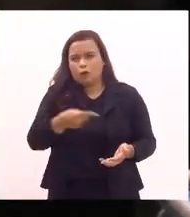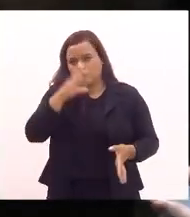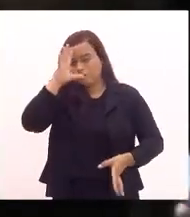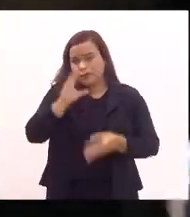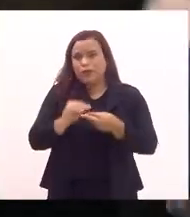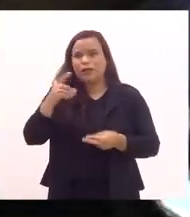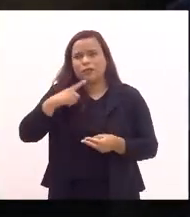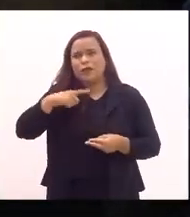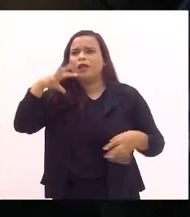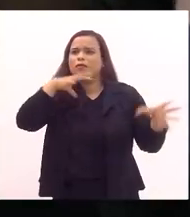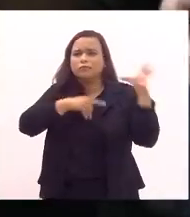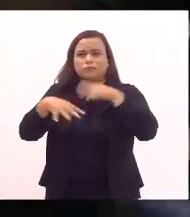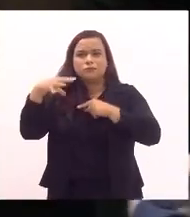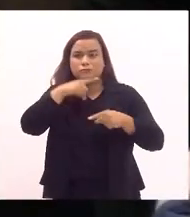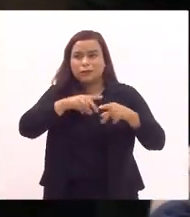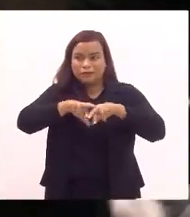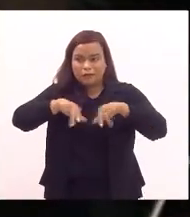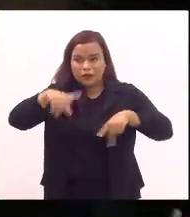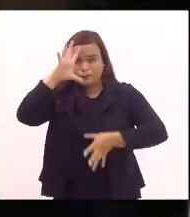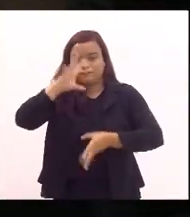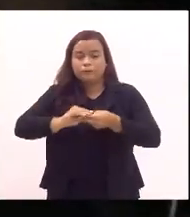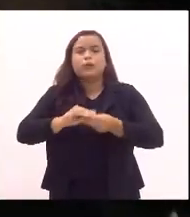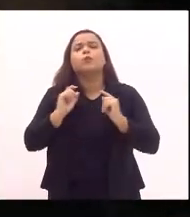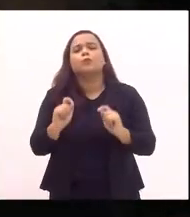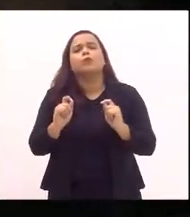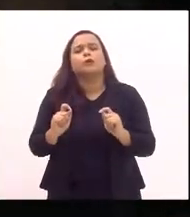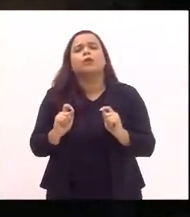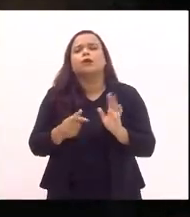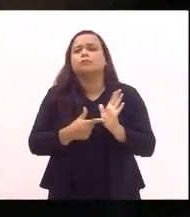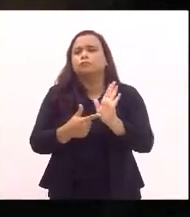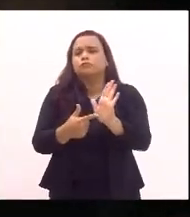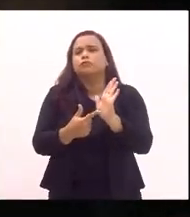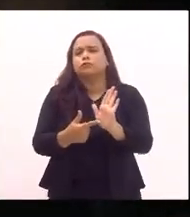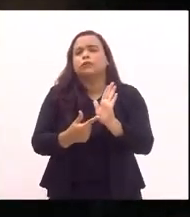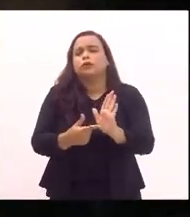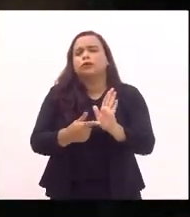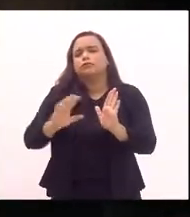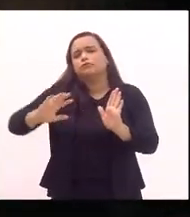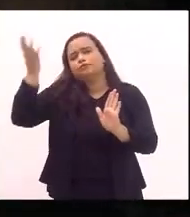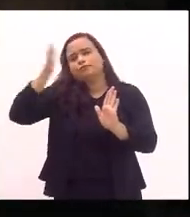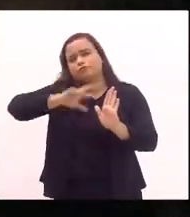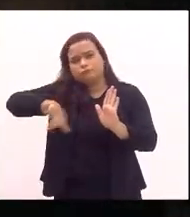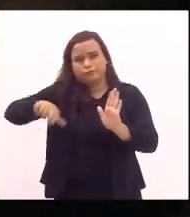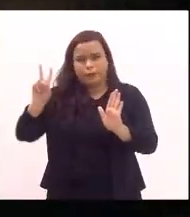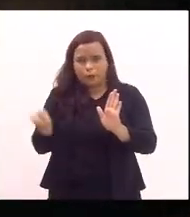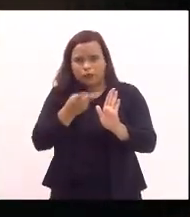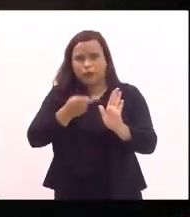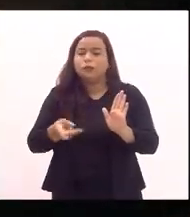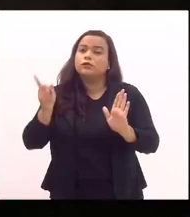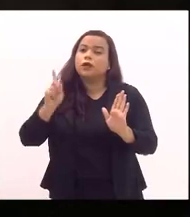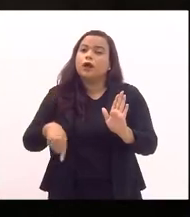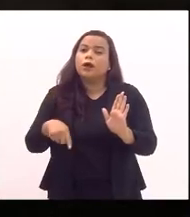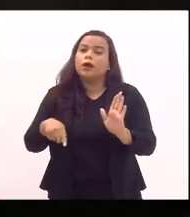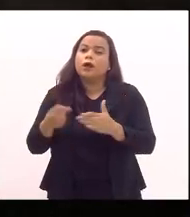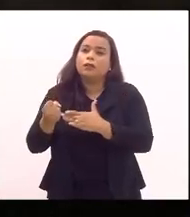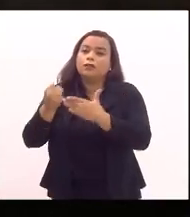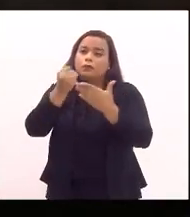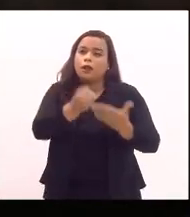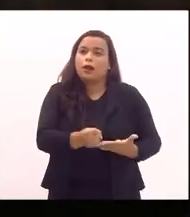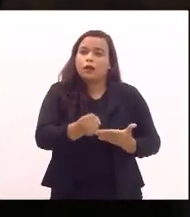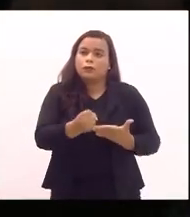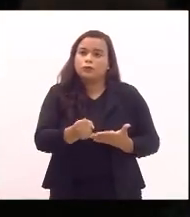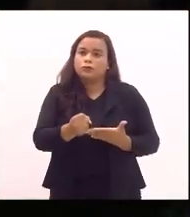a evidência de que esse esse tipo de evento ele e traz